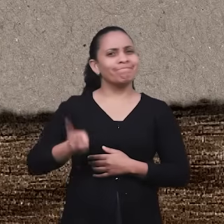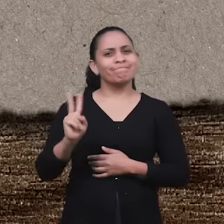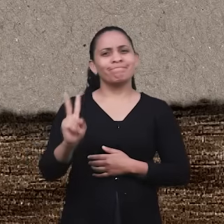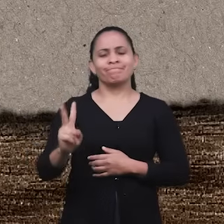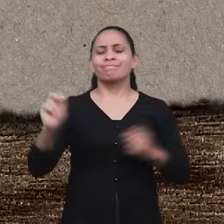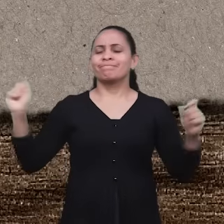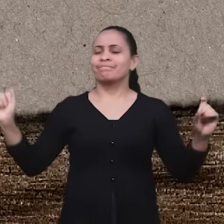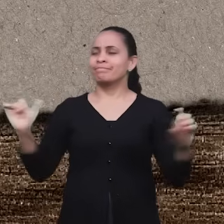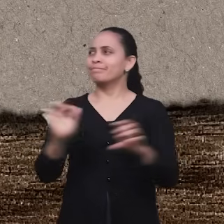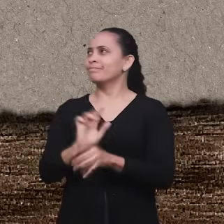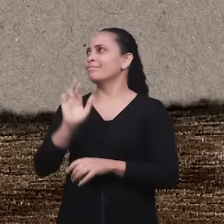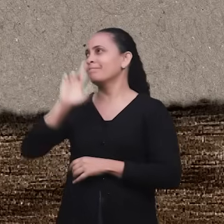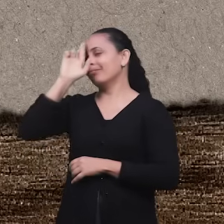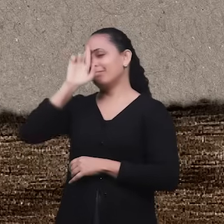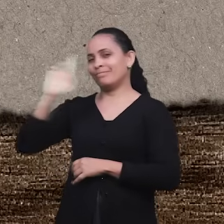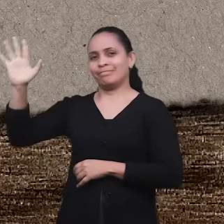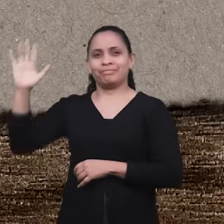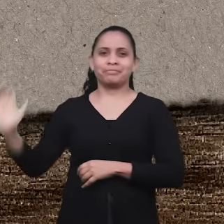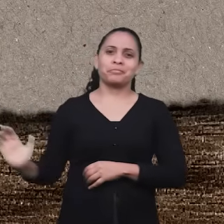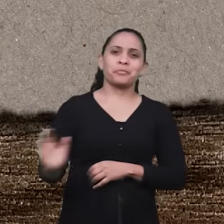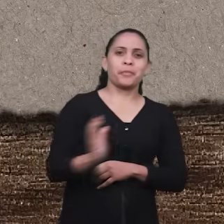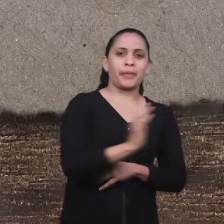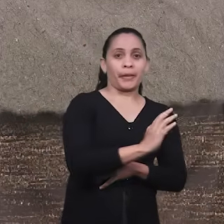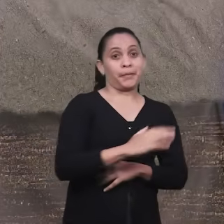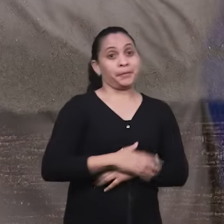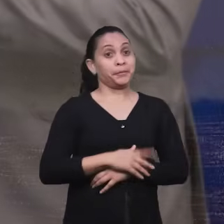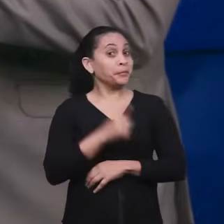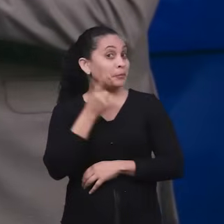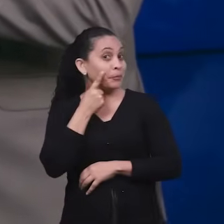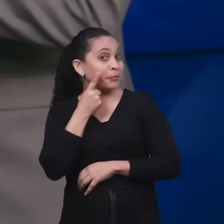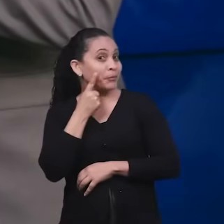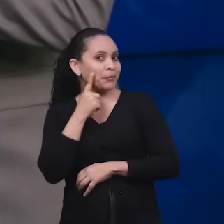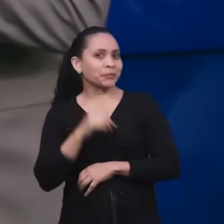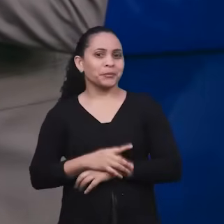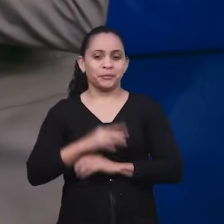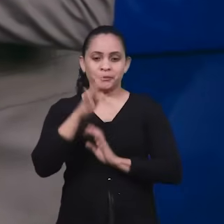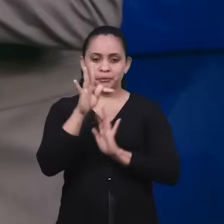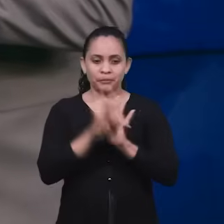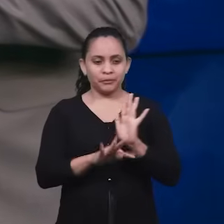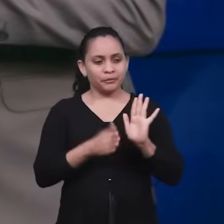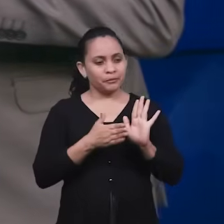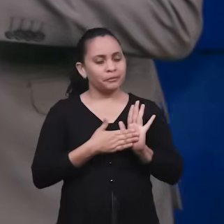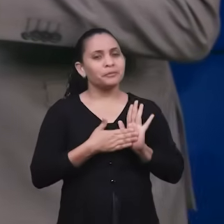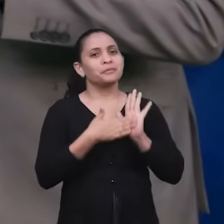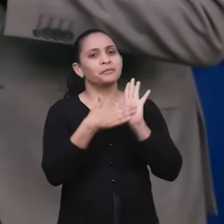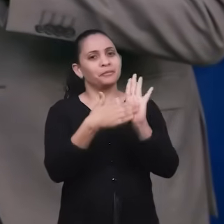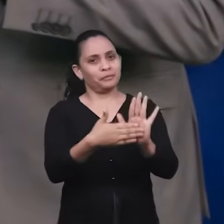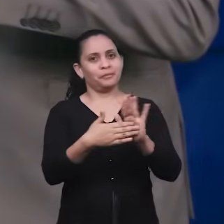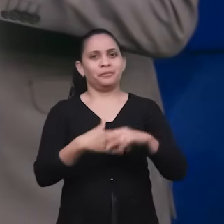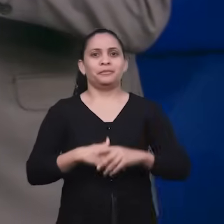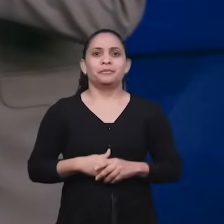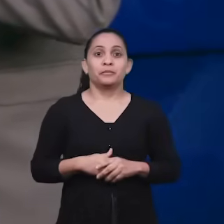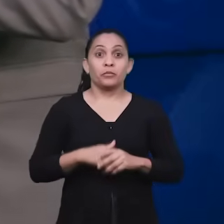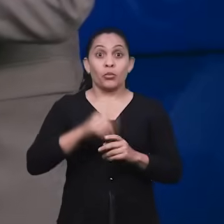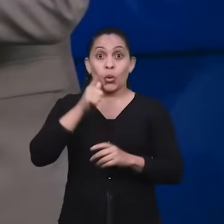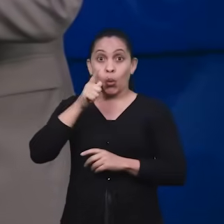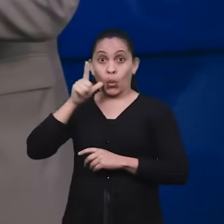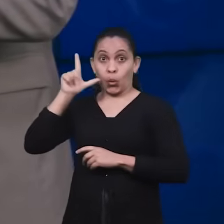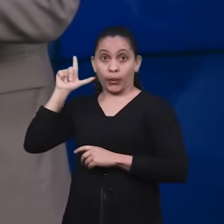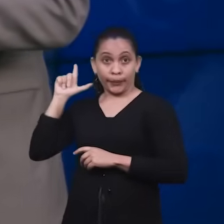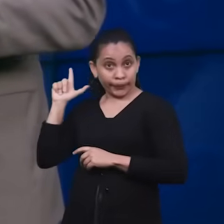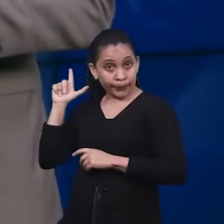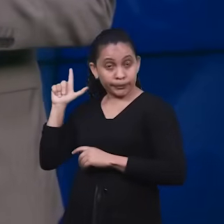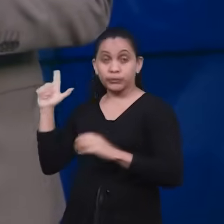Louvado seja o nome do Senhor. Veja, o que o texto está mostrando? Ele é o mesmo